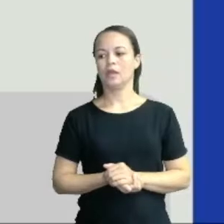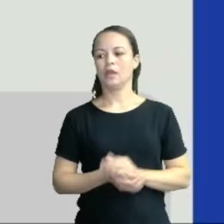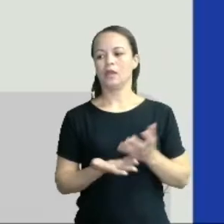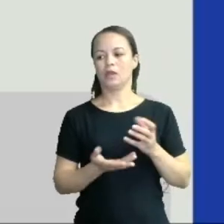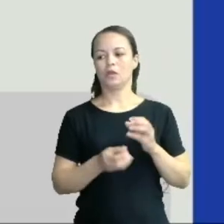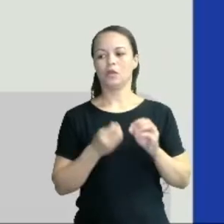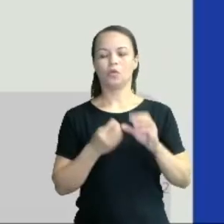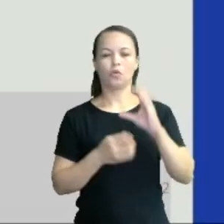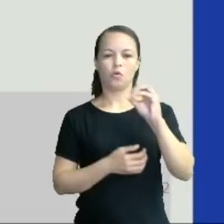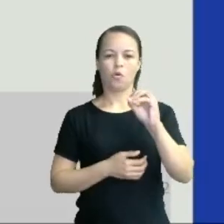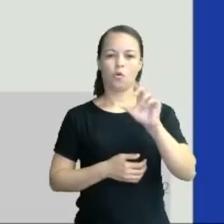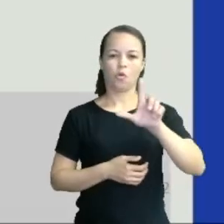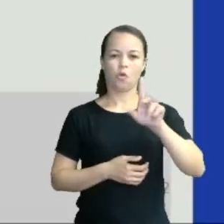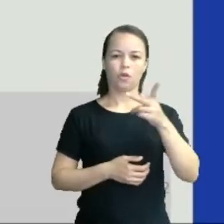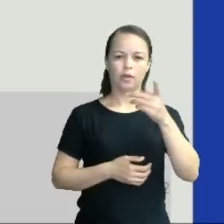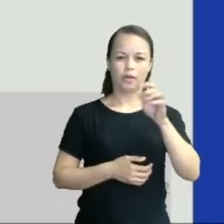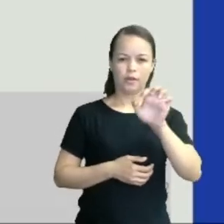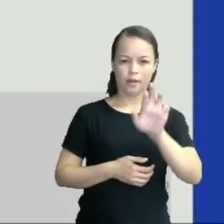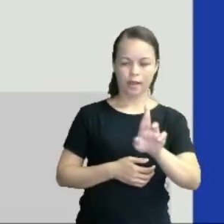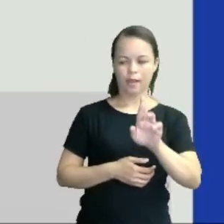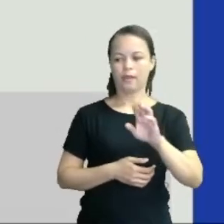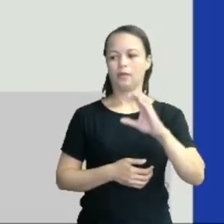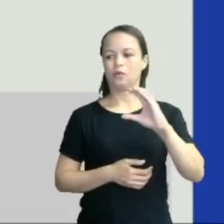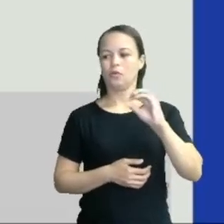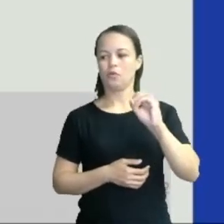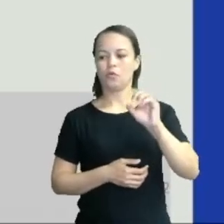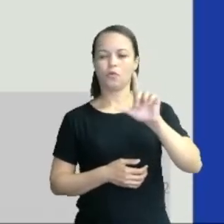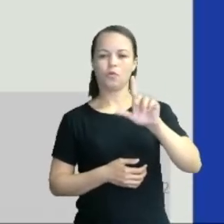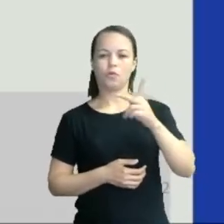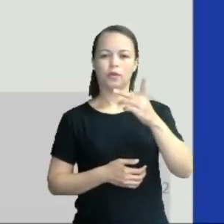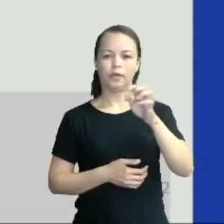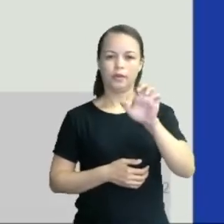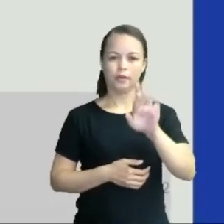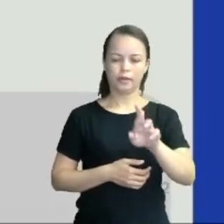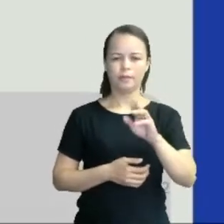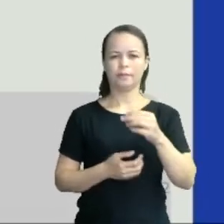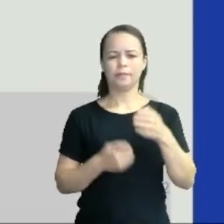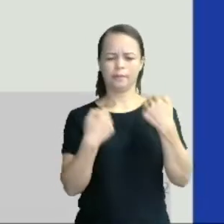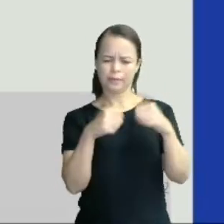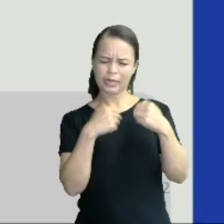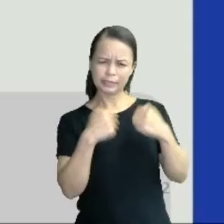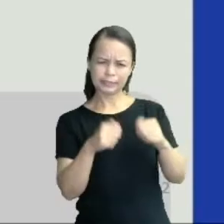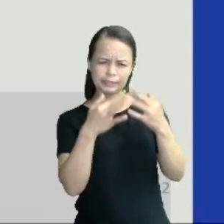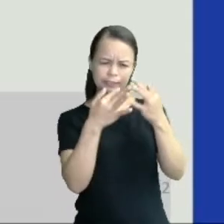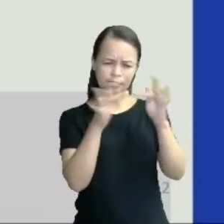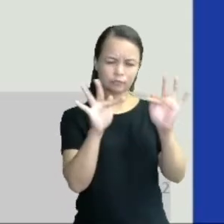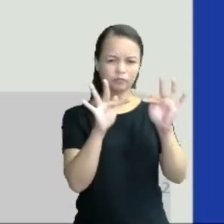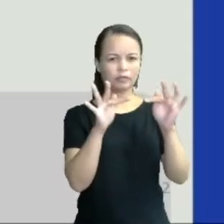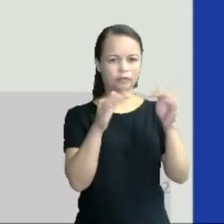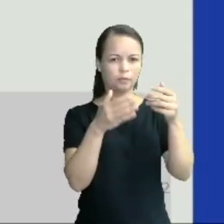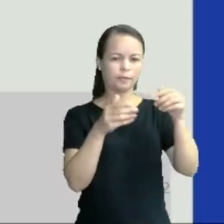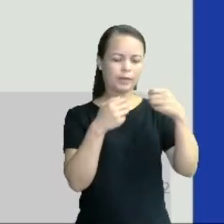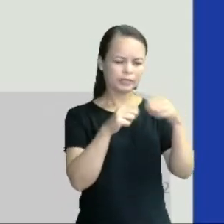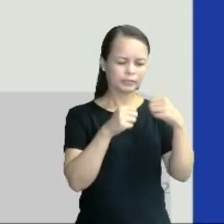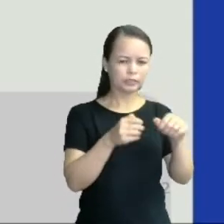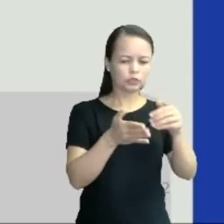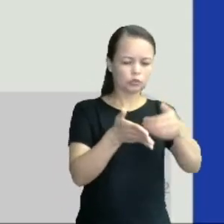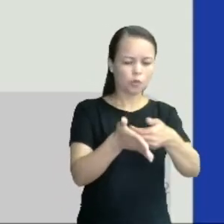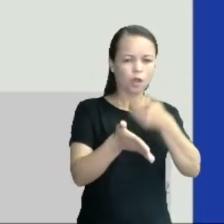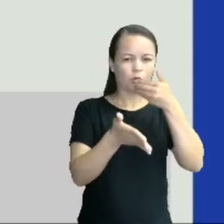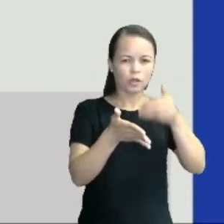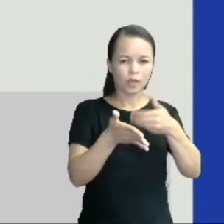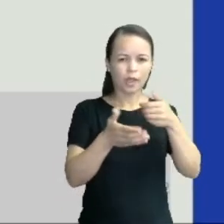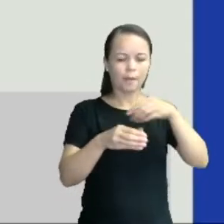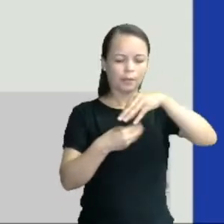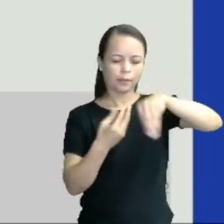Colher e colher. Preciso de uma colher para misturar o arroz. Colher,